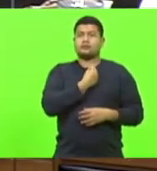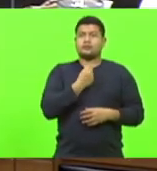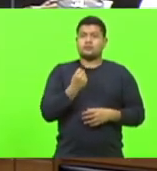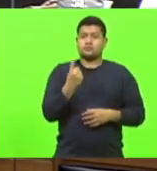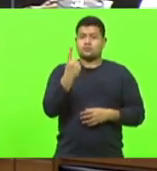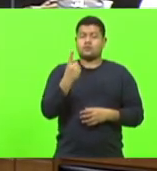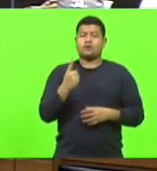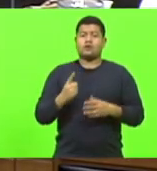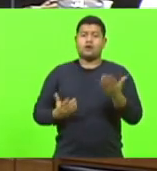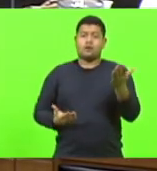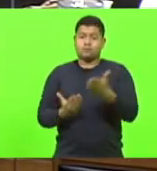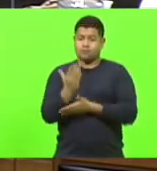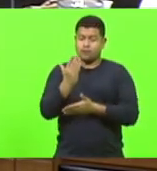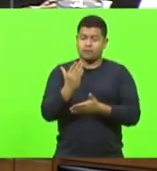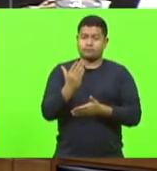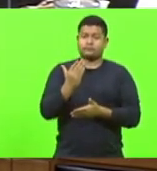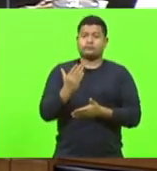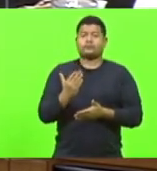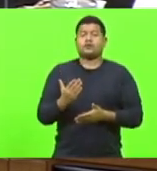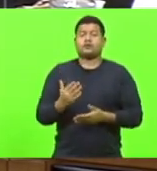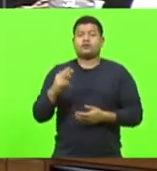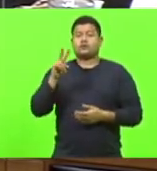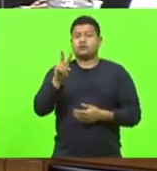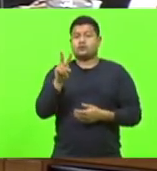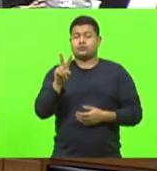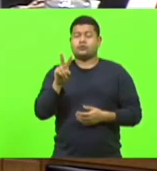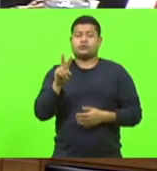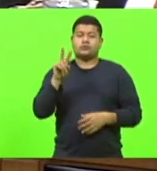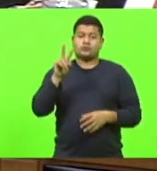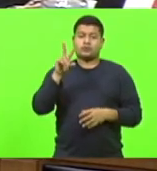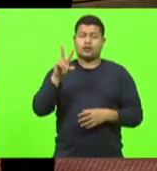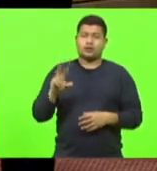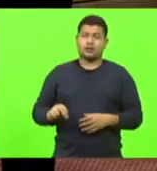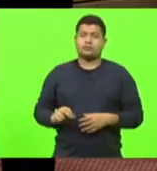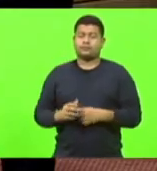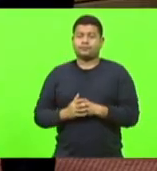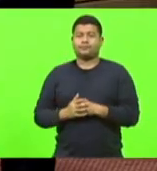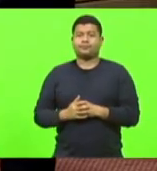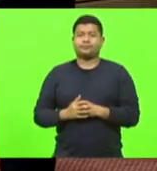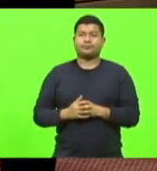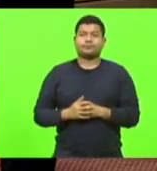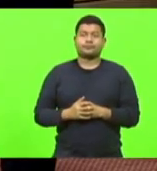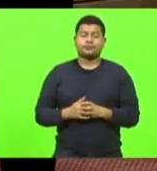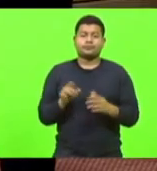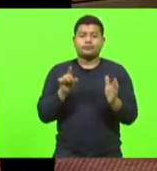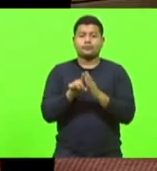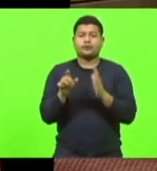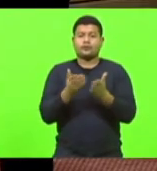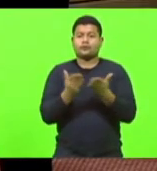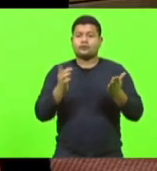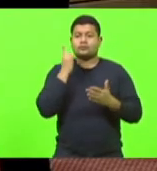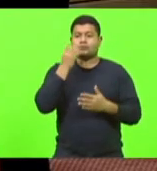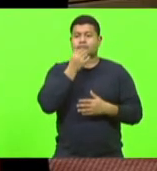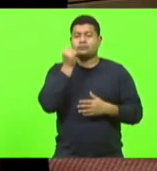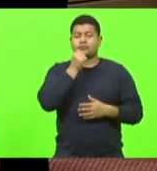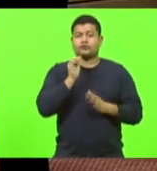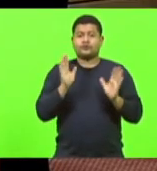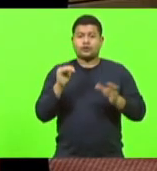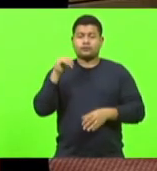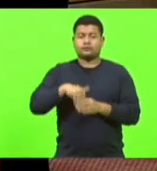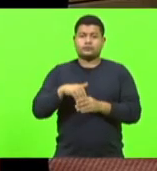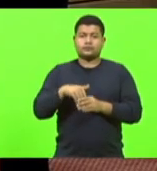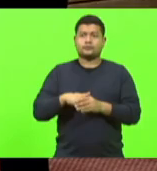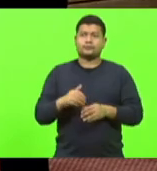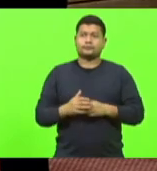no primeiro primeira votação agora volta um era isso só encaminhamento no consultório ser adaptados a todos exercer seu direito